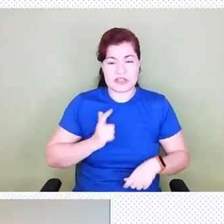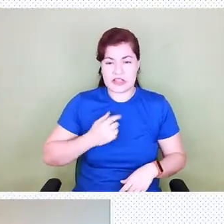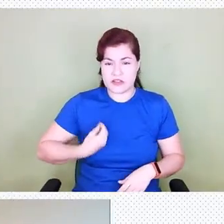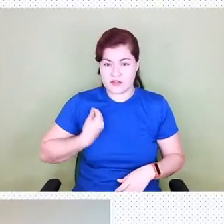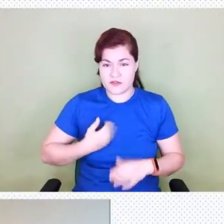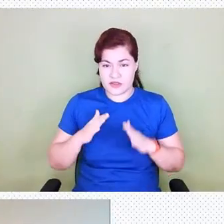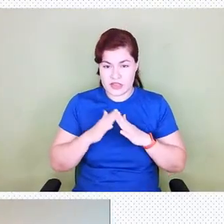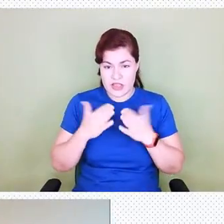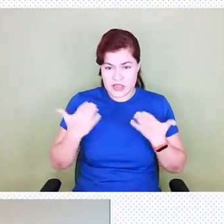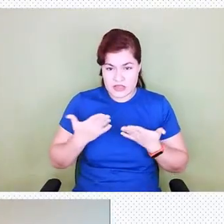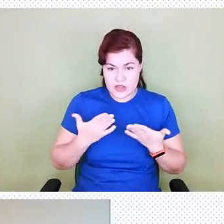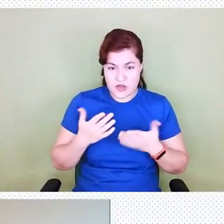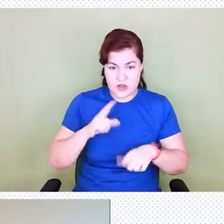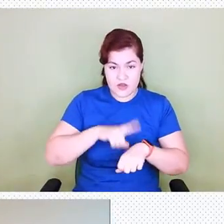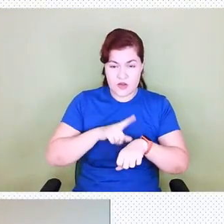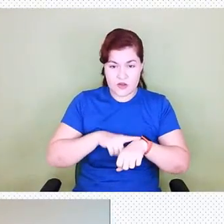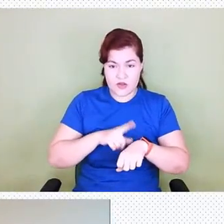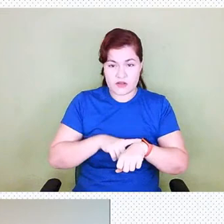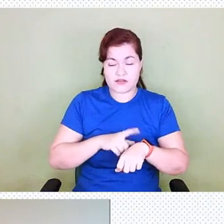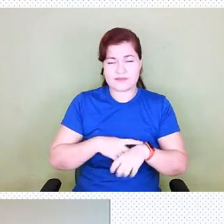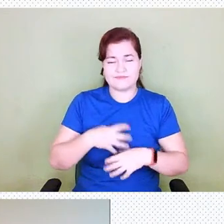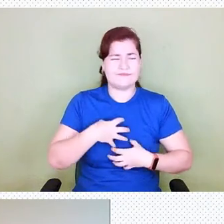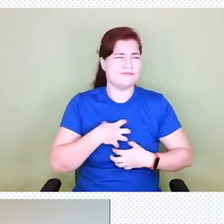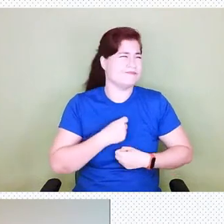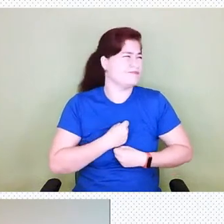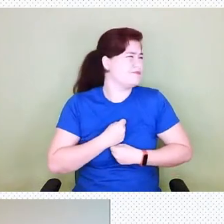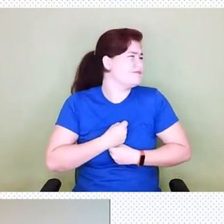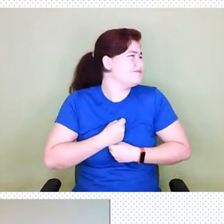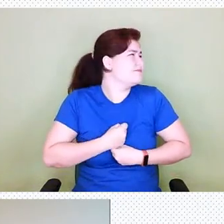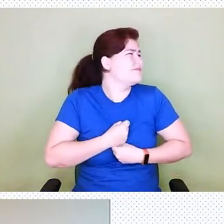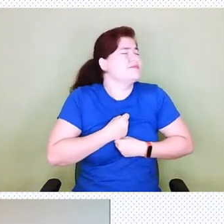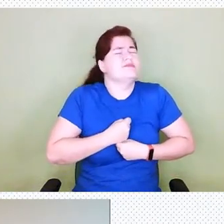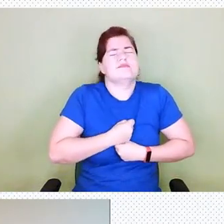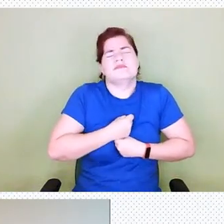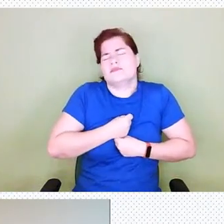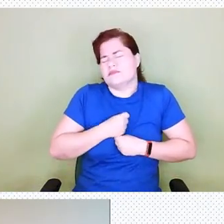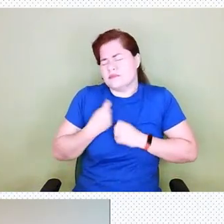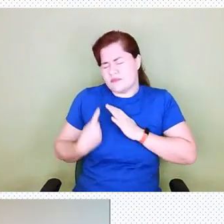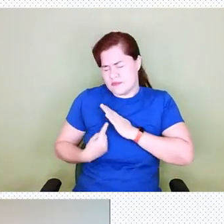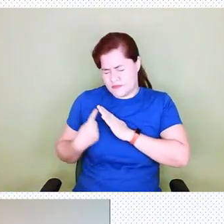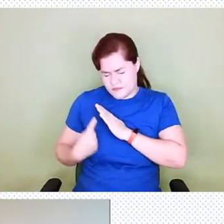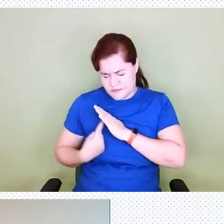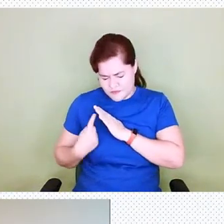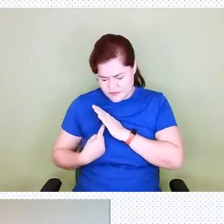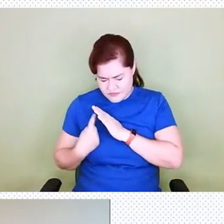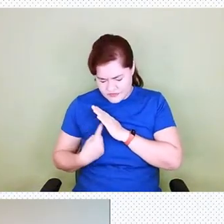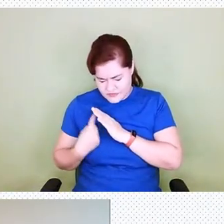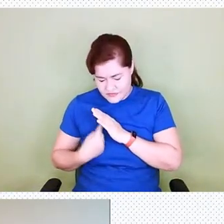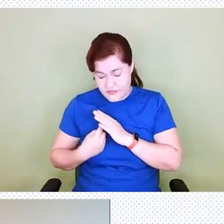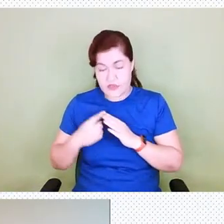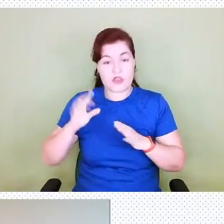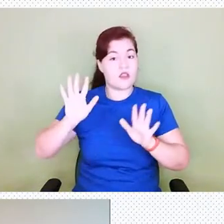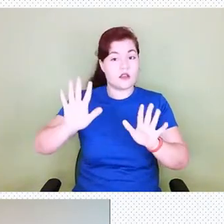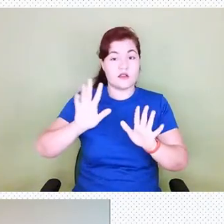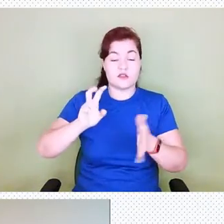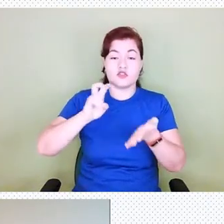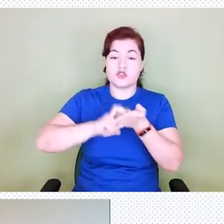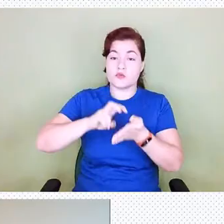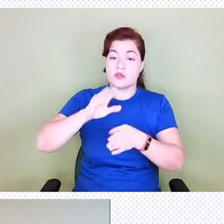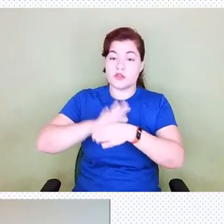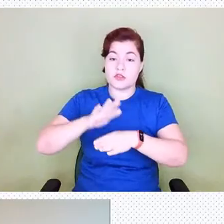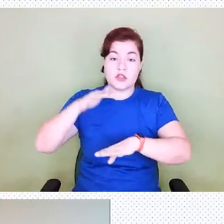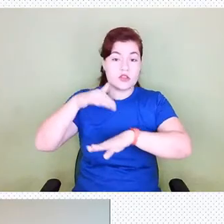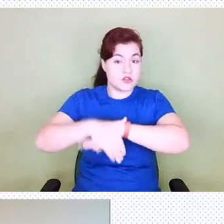nesse momento, com angústia no coração, se sentindo sozinho, 24 horas. O